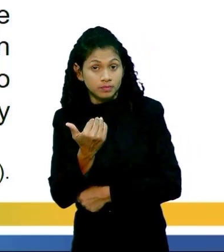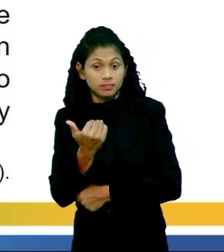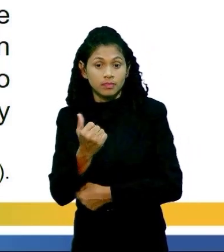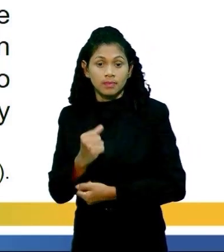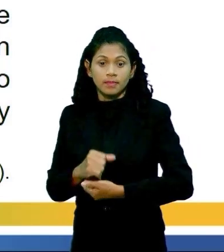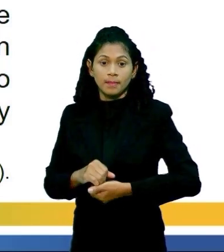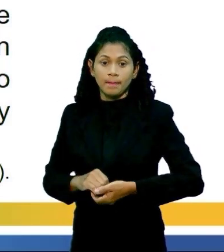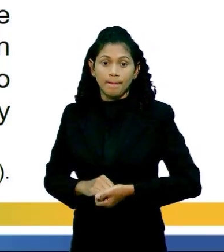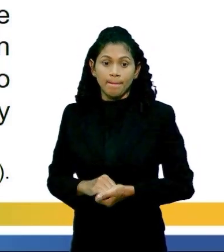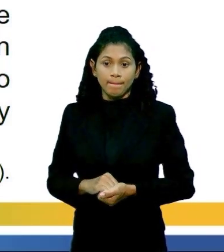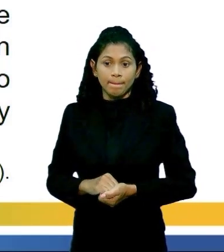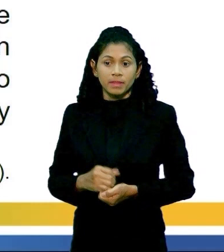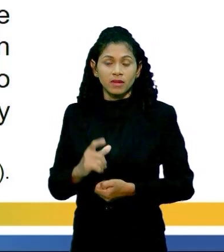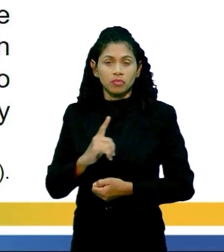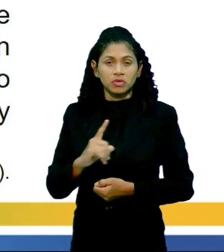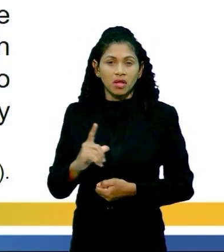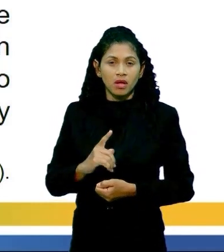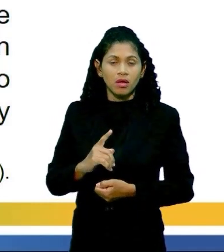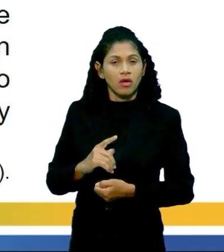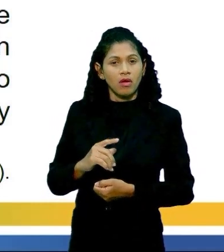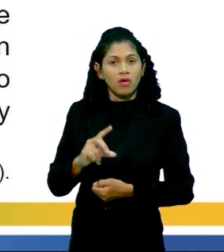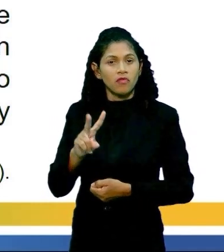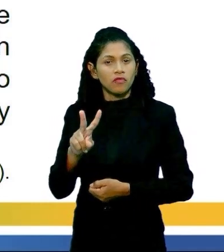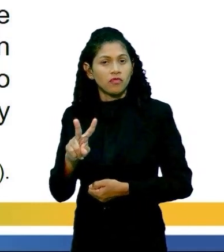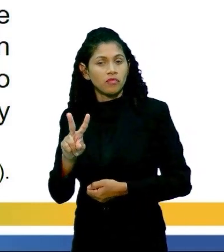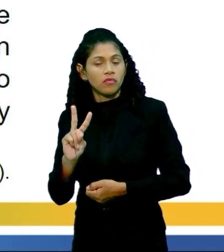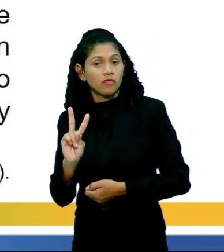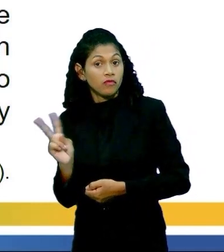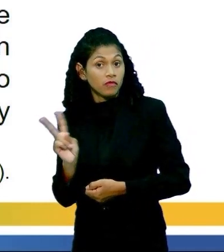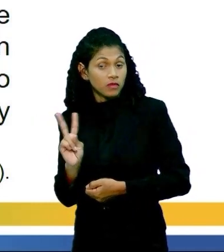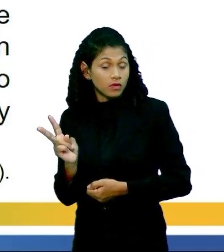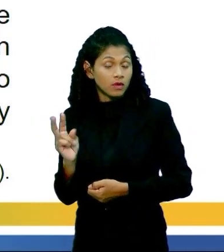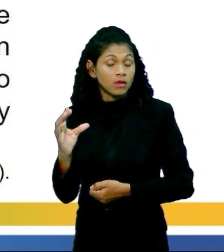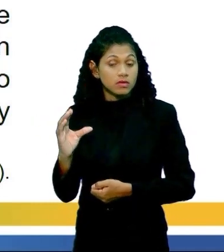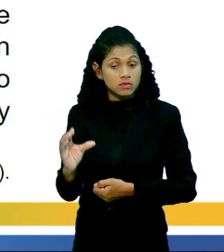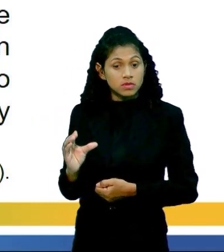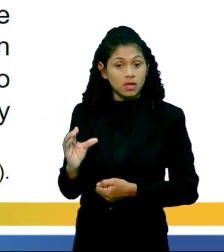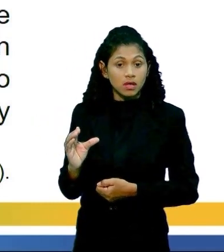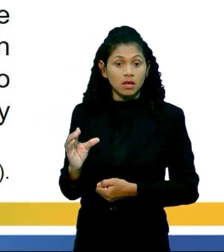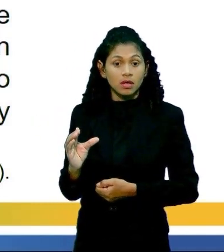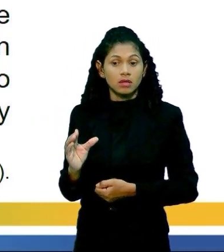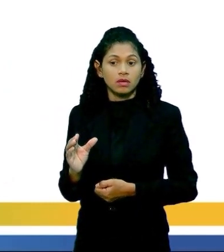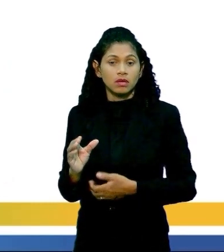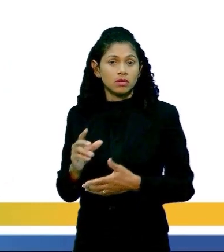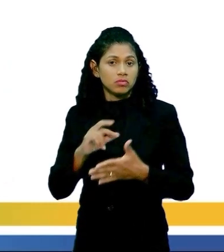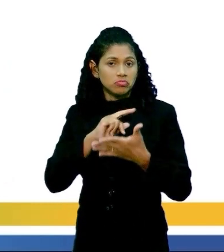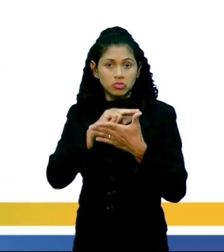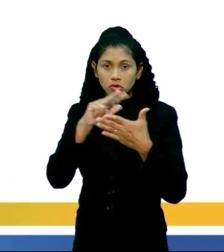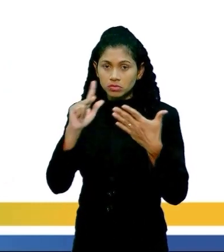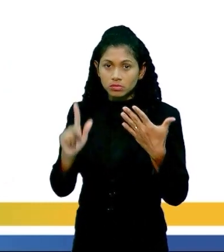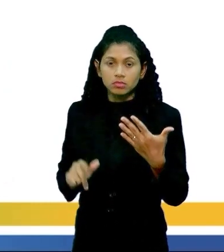beta-caroteno. Ou seja, ele vai trazendo características ali, né? Falando da importância do consumo do tomate.